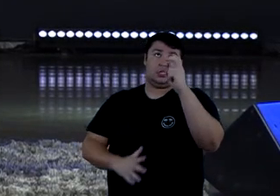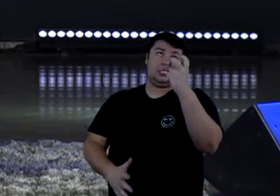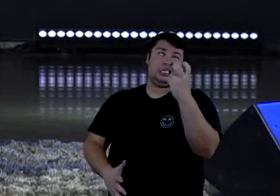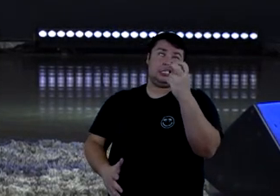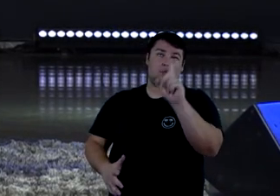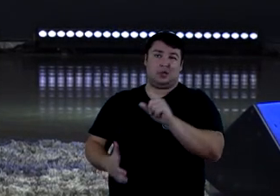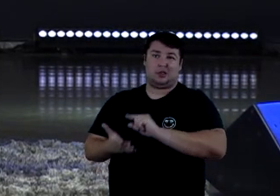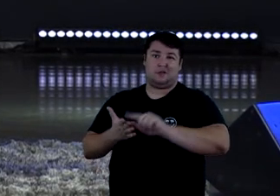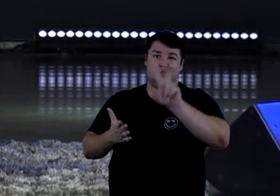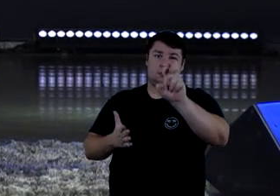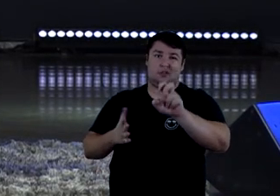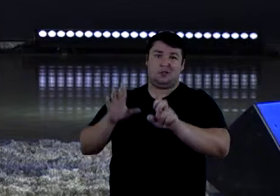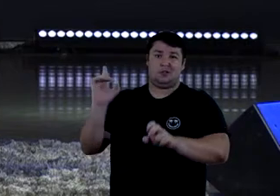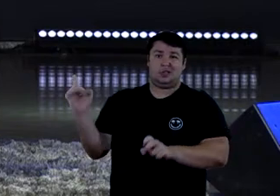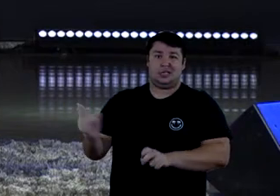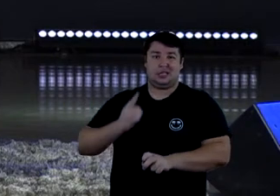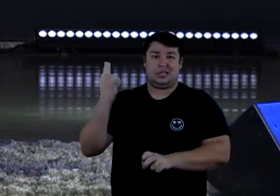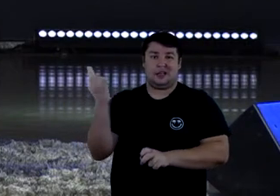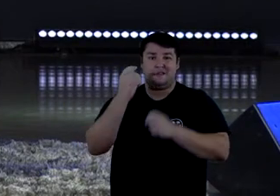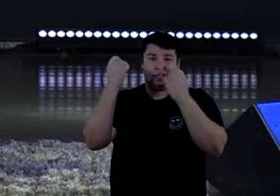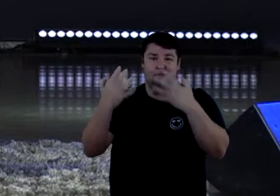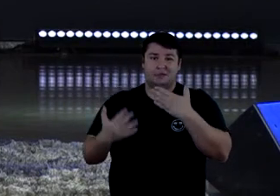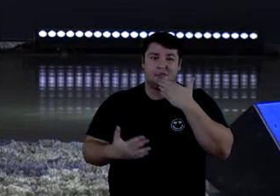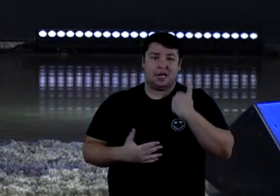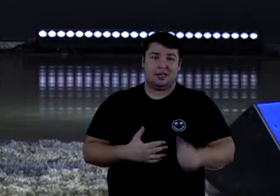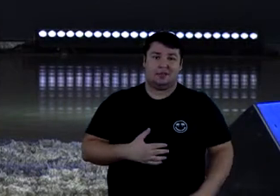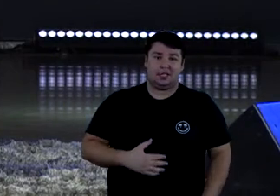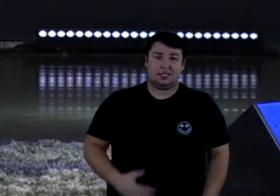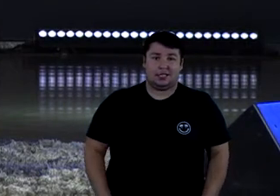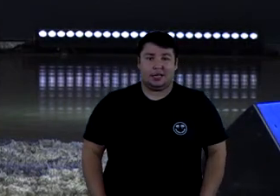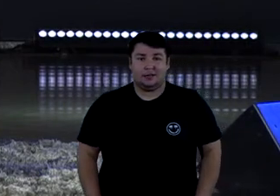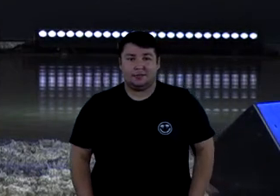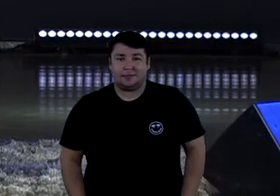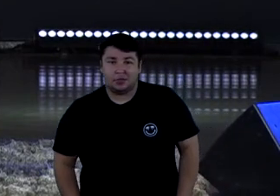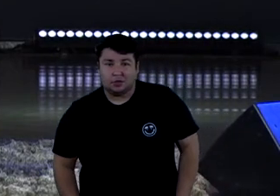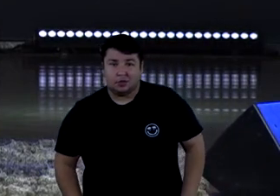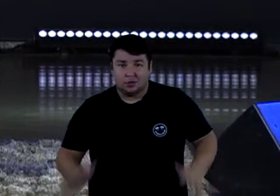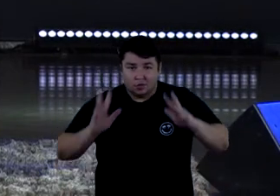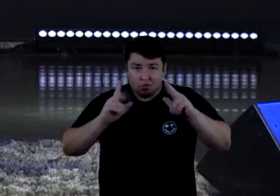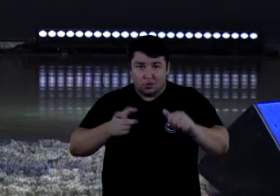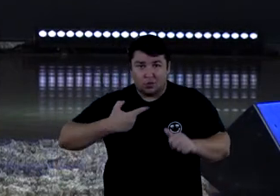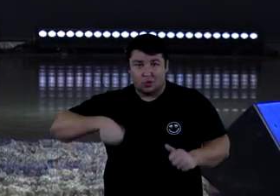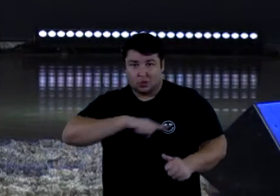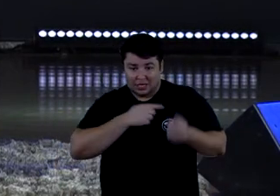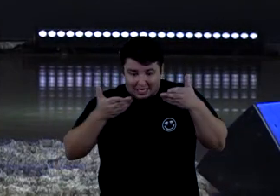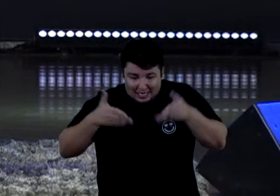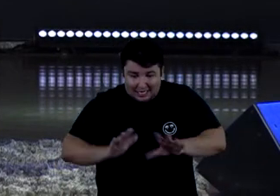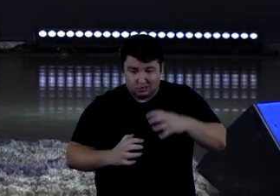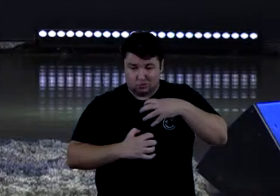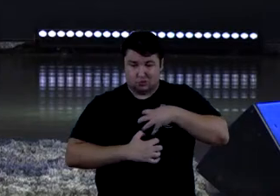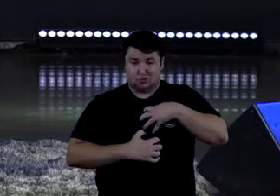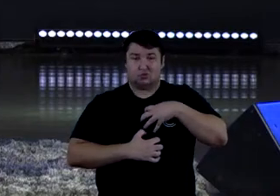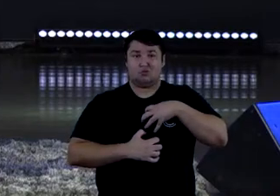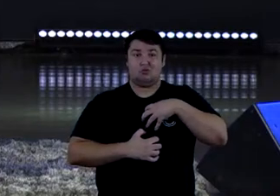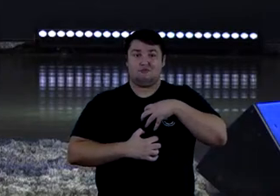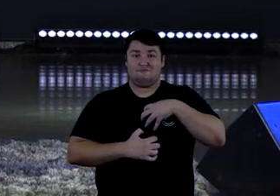5, Davi fala sobre isso. Todos nós nascemos assim, não tem